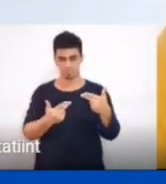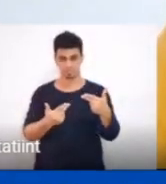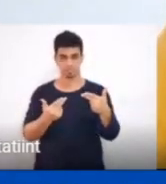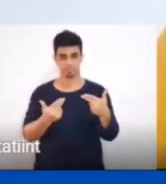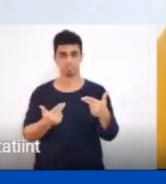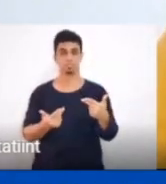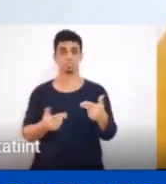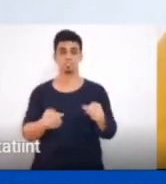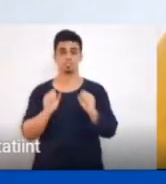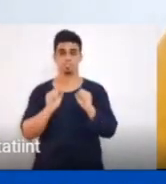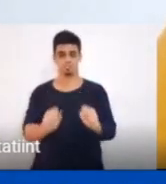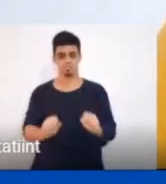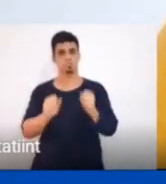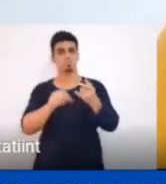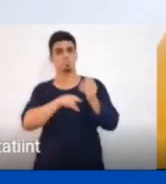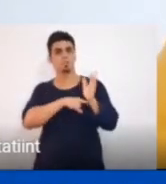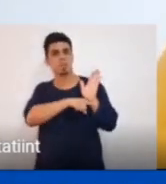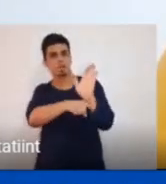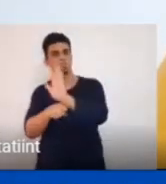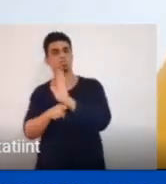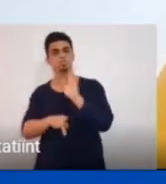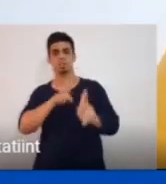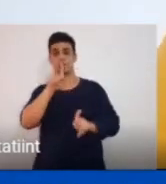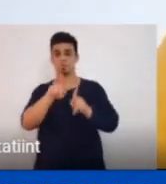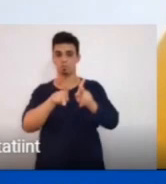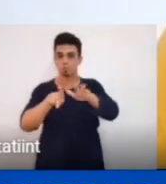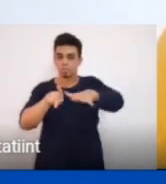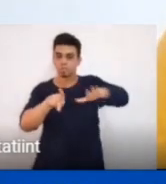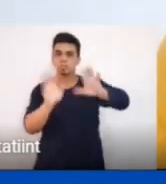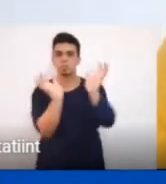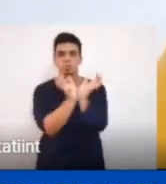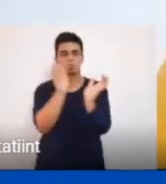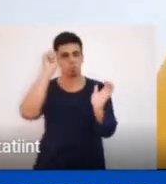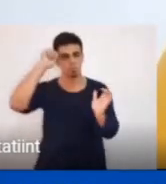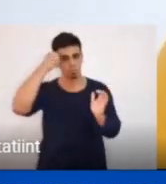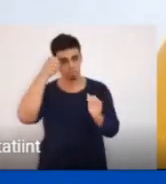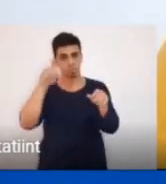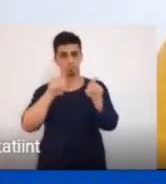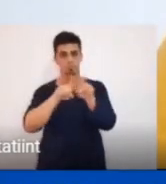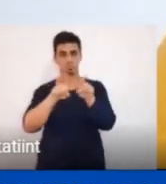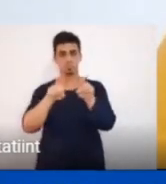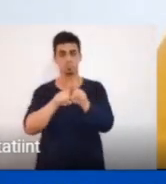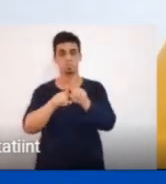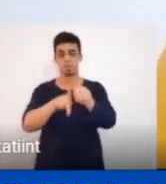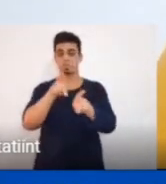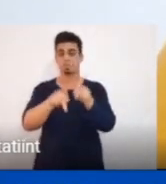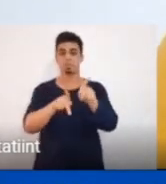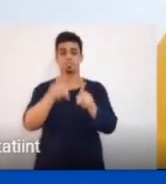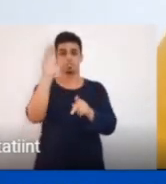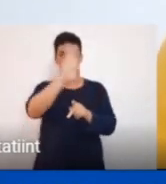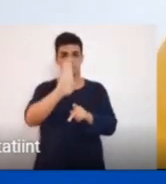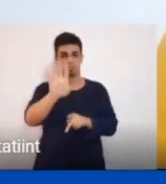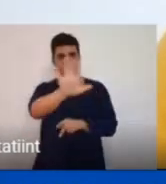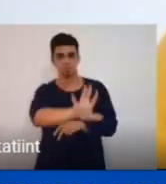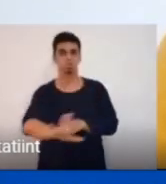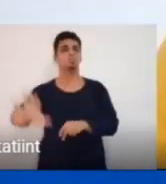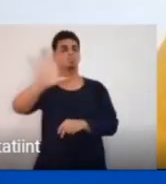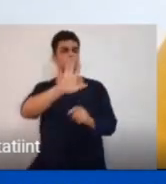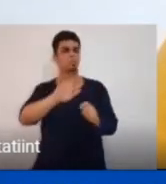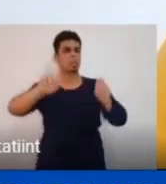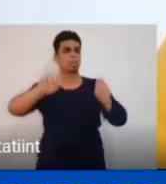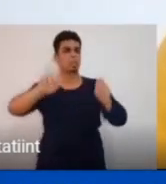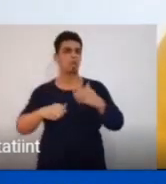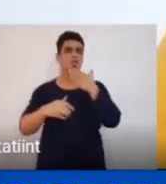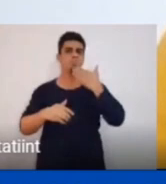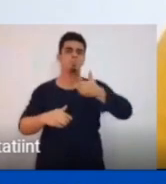ele potencializa não apenas a população negra, mas a sociedade brasileira como um todo, que passa a ter melhores